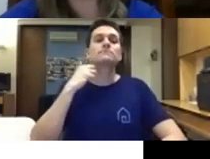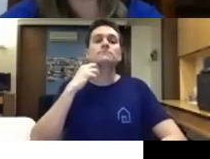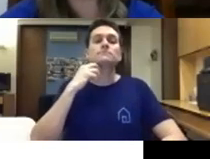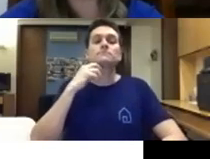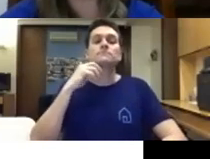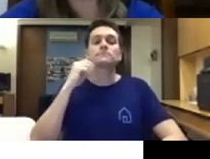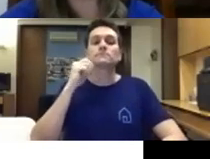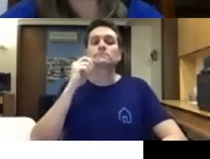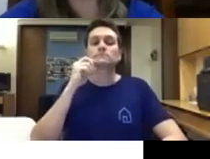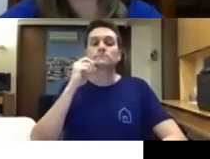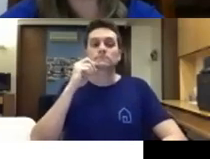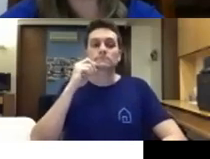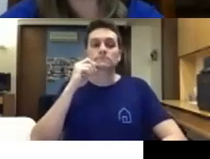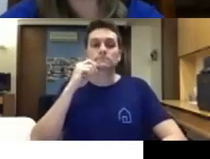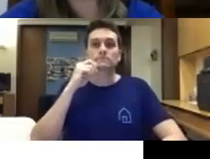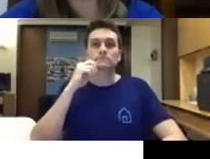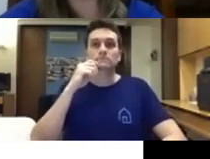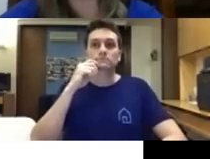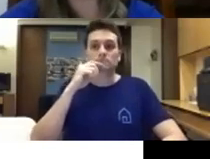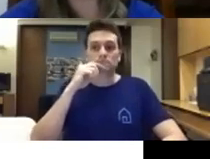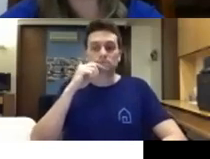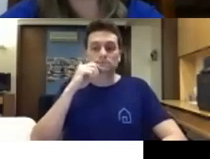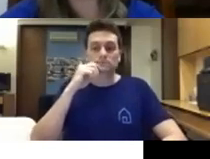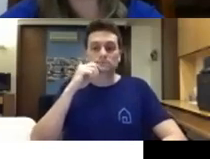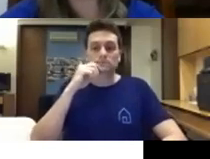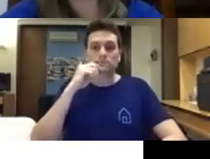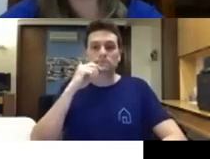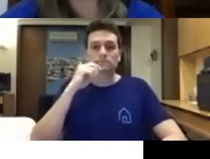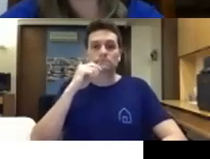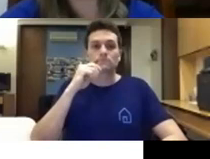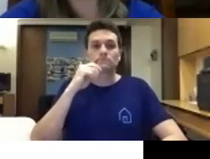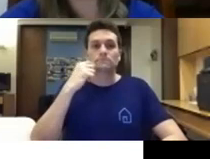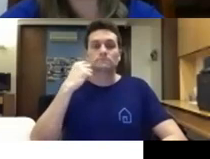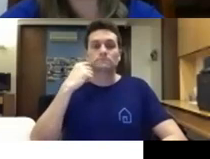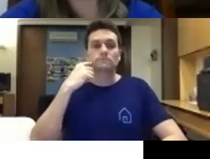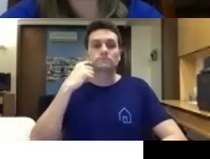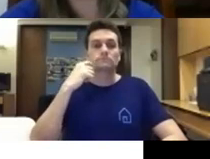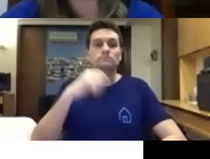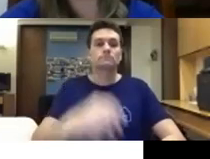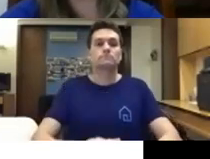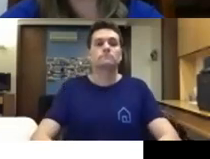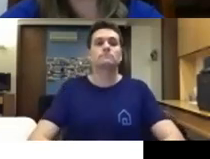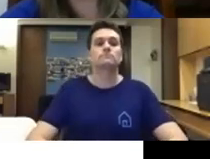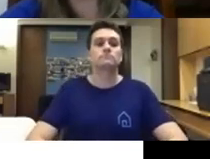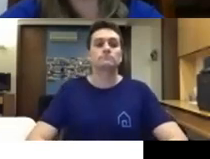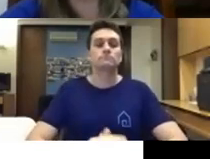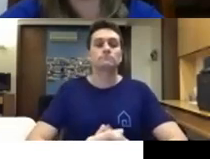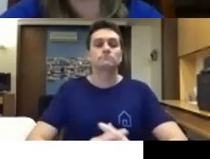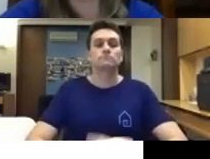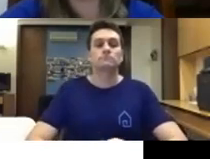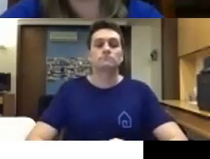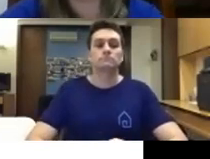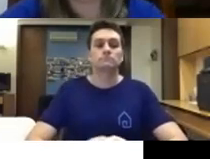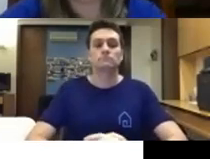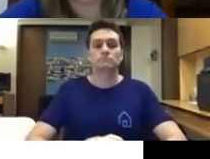pérolas de EPS, isopor, né? Ou fibras, já foram comprovadas ou são apenas hipóteses? Não, já